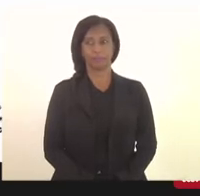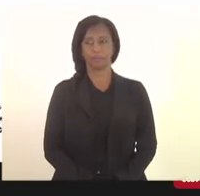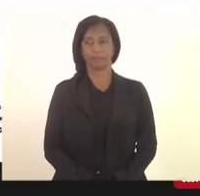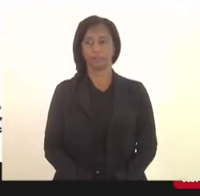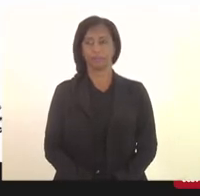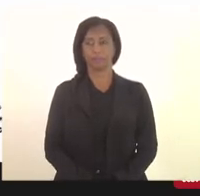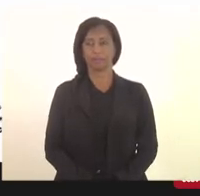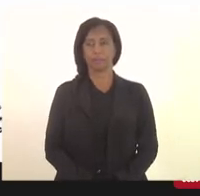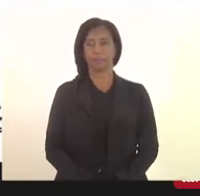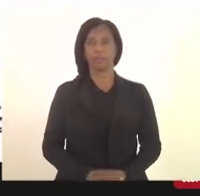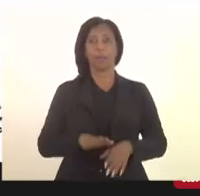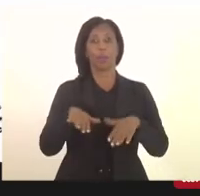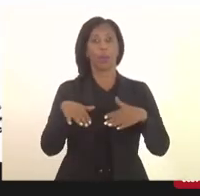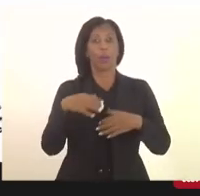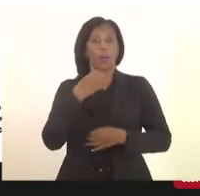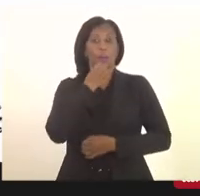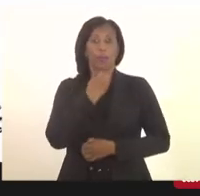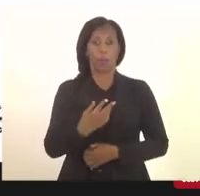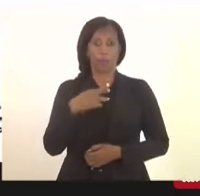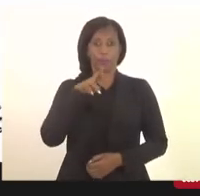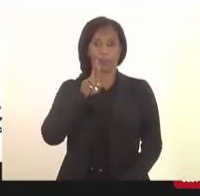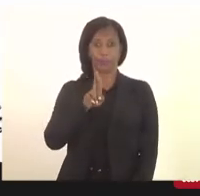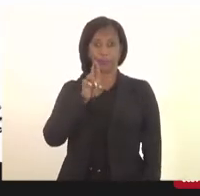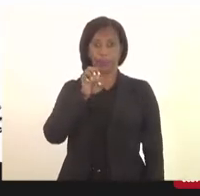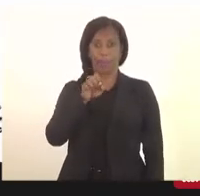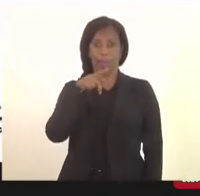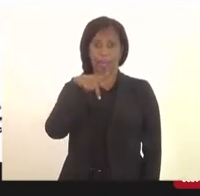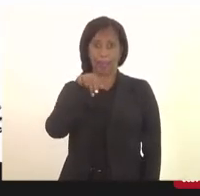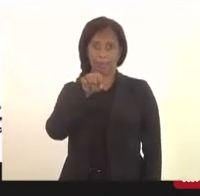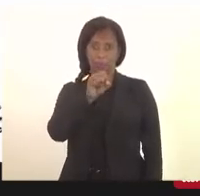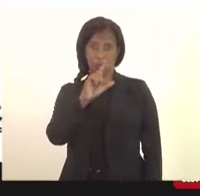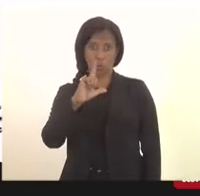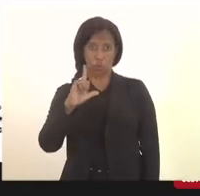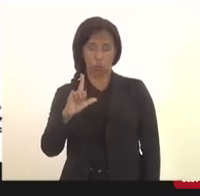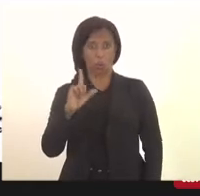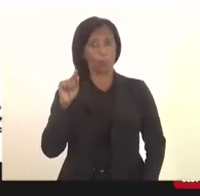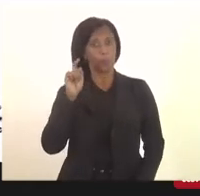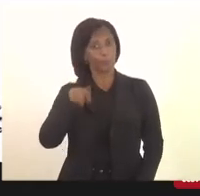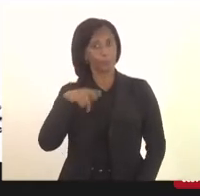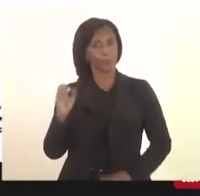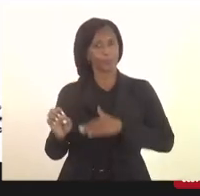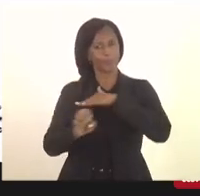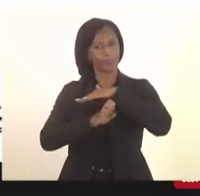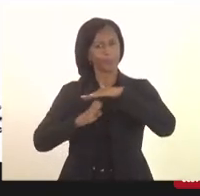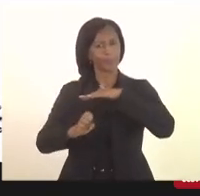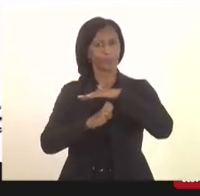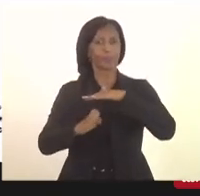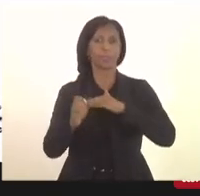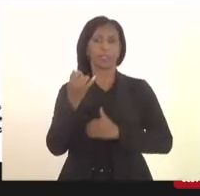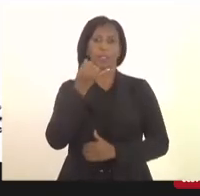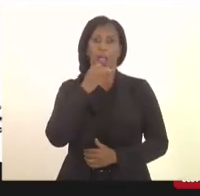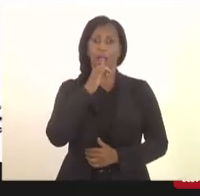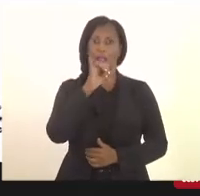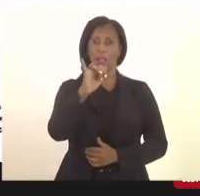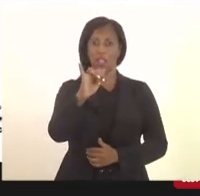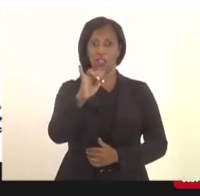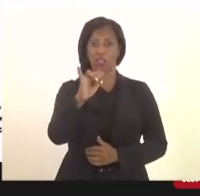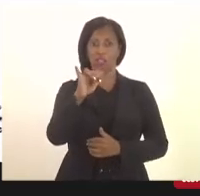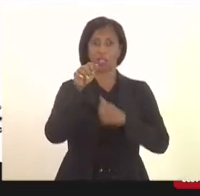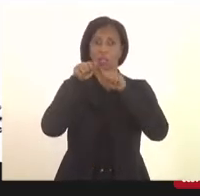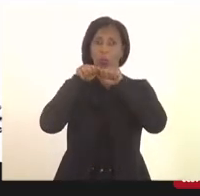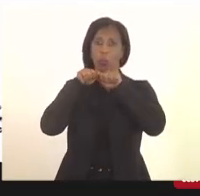a Repsol Sinopec faz parte do grupo Repsol, uma empresa multienergia que lidera a